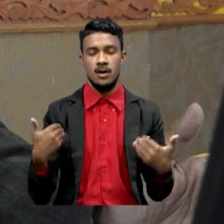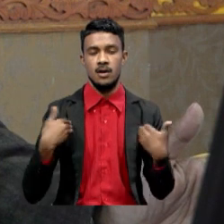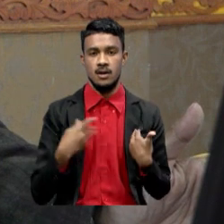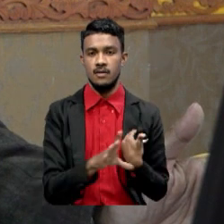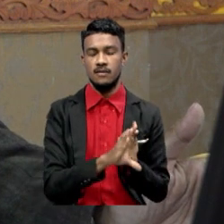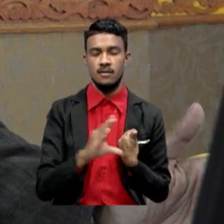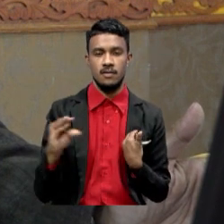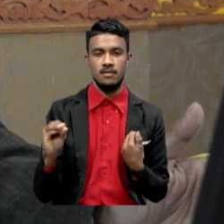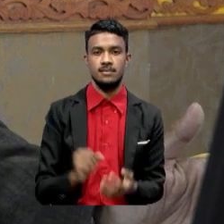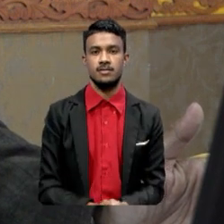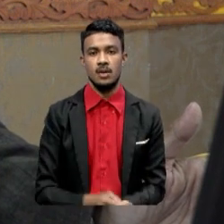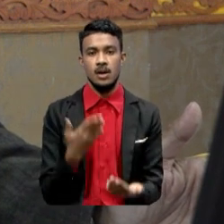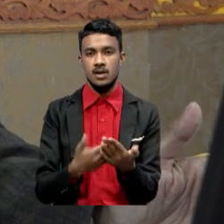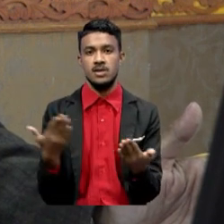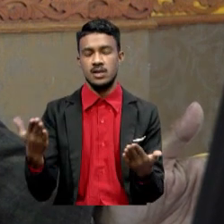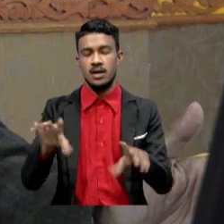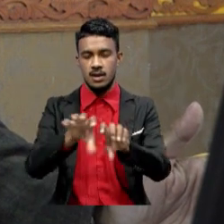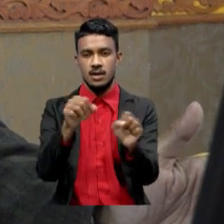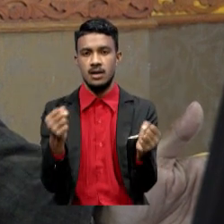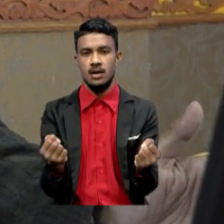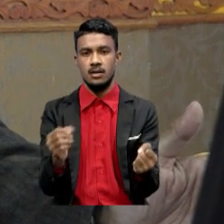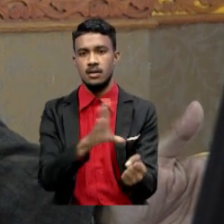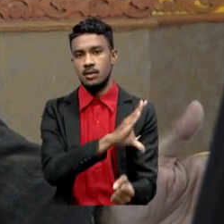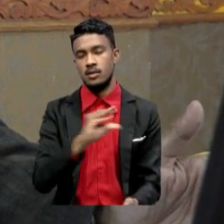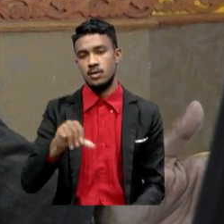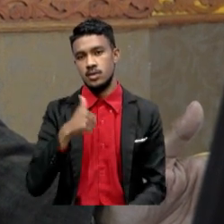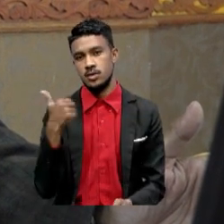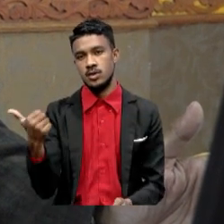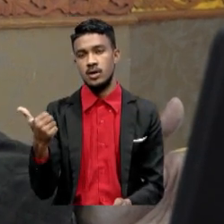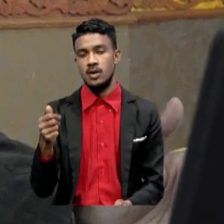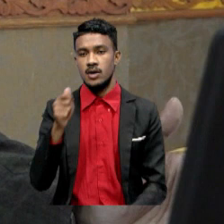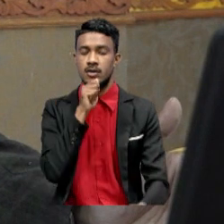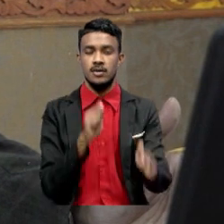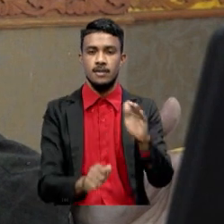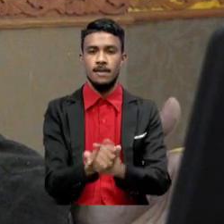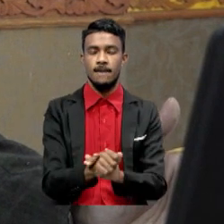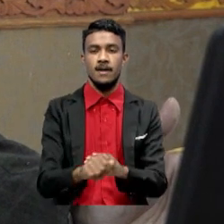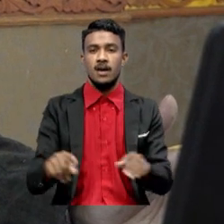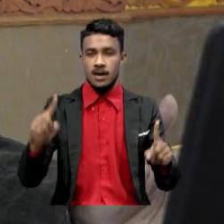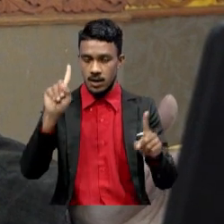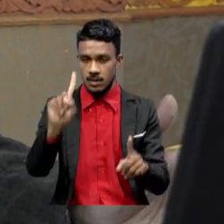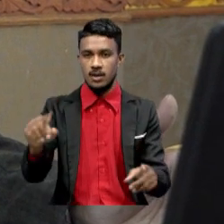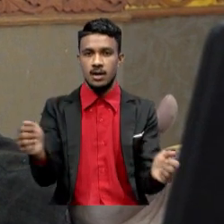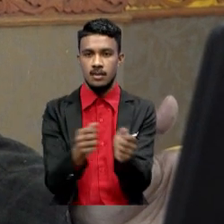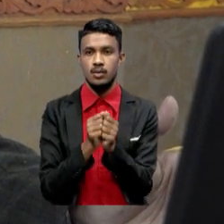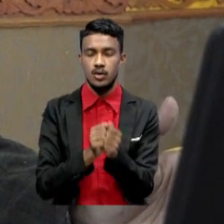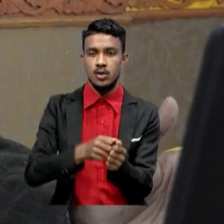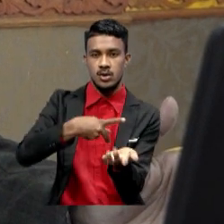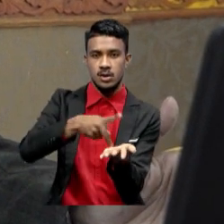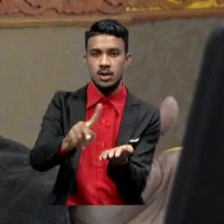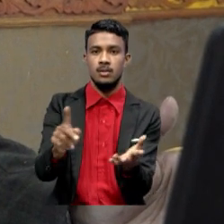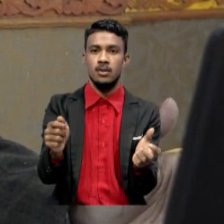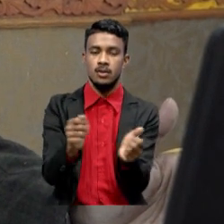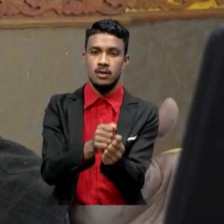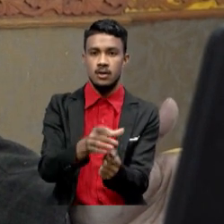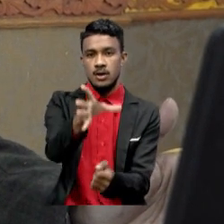íamos sessão estragado, balo falsificado, ele nem mais muito coima neve que cobra mais